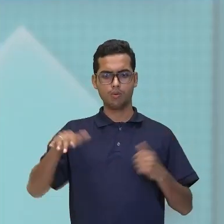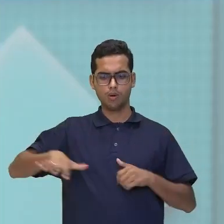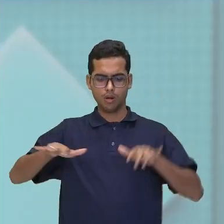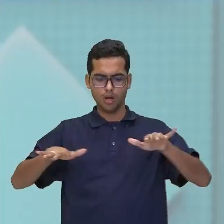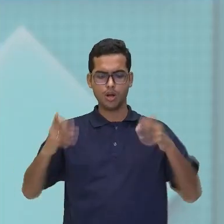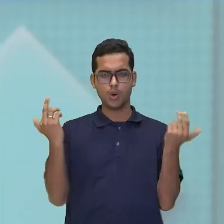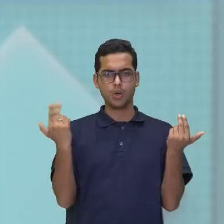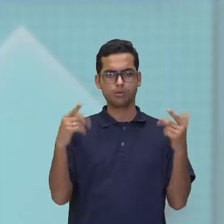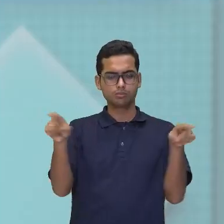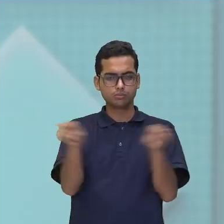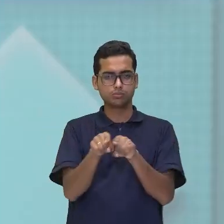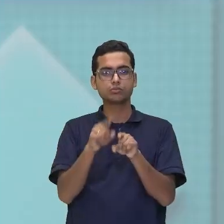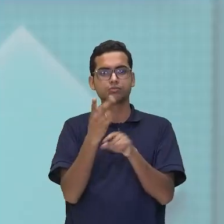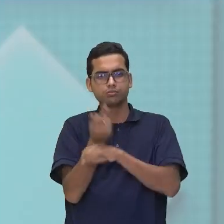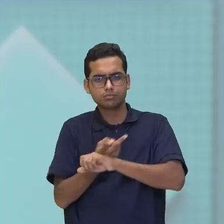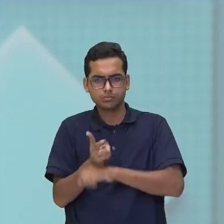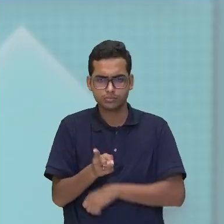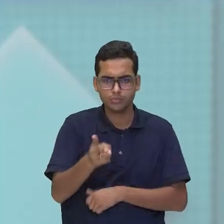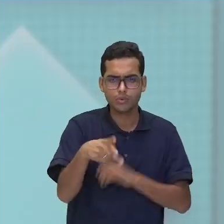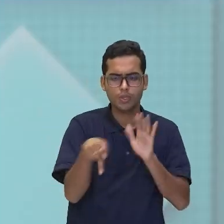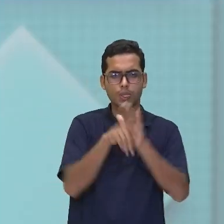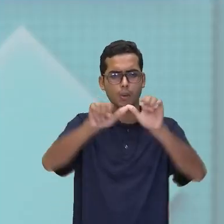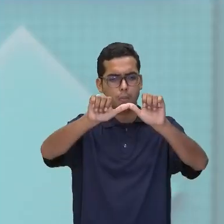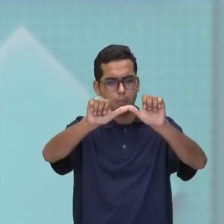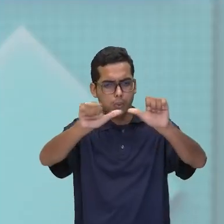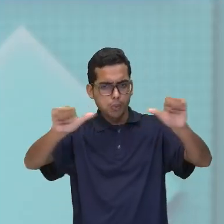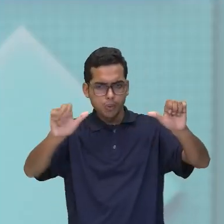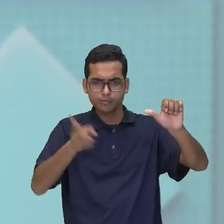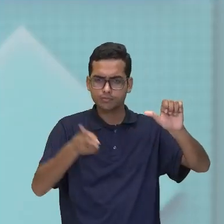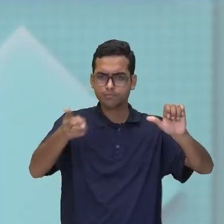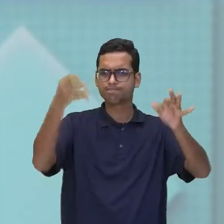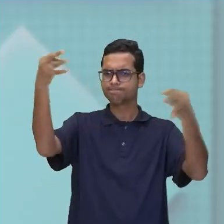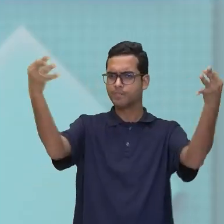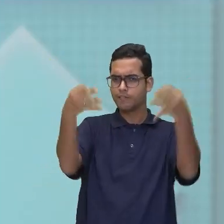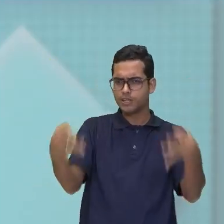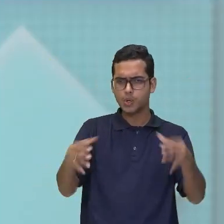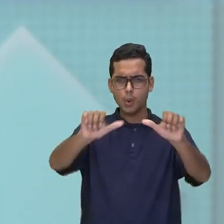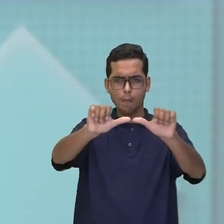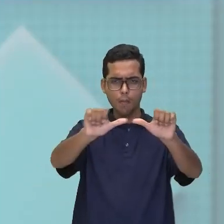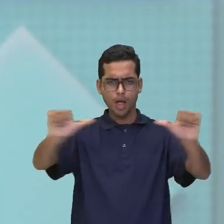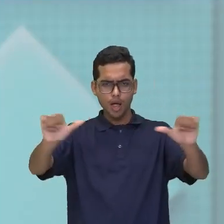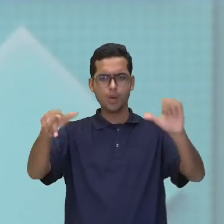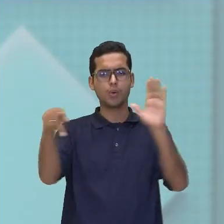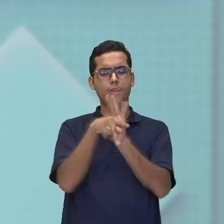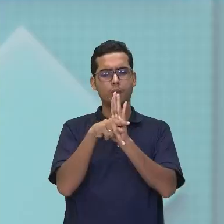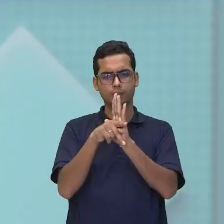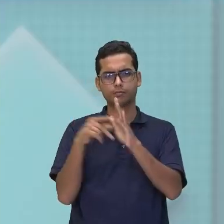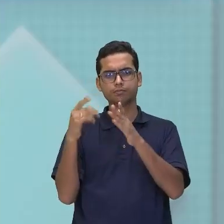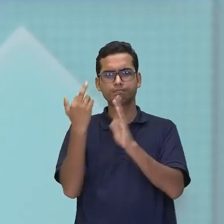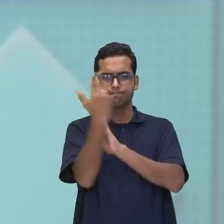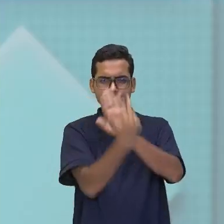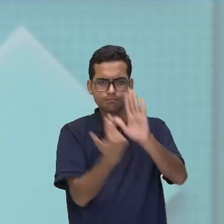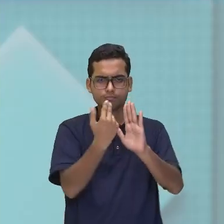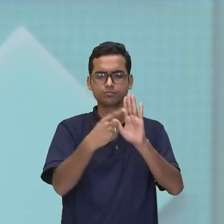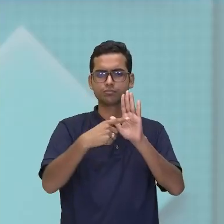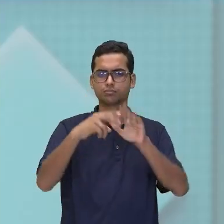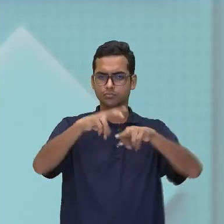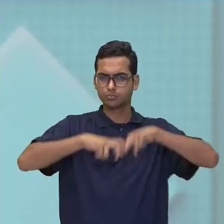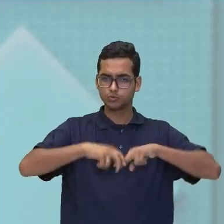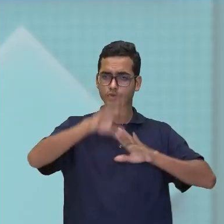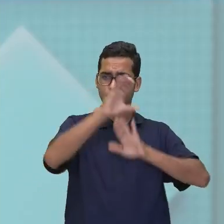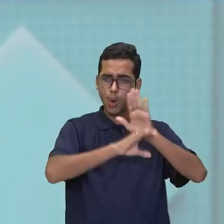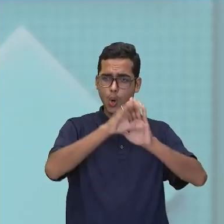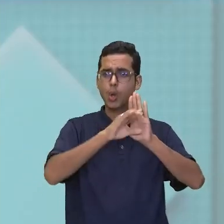a simetria na pintura deles, nos desenhos dele, porque o conceito era muito importante. Eles queriam